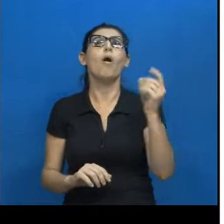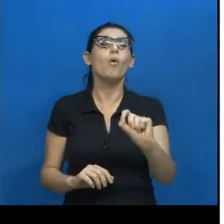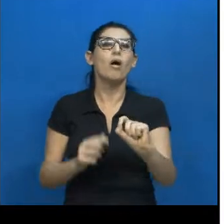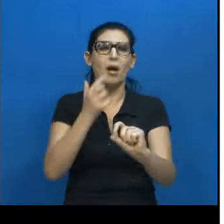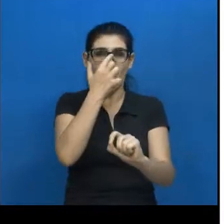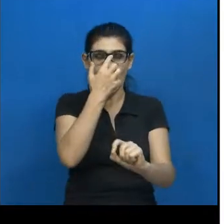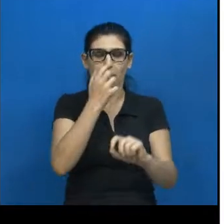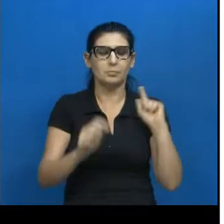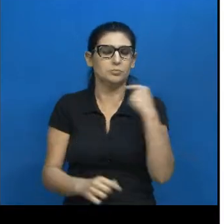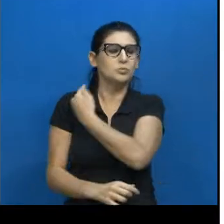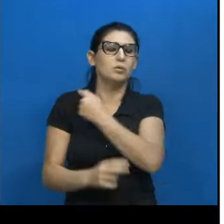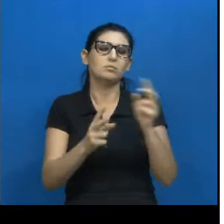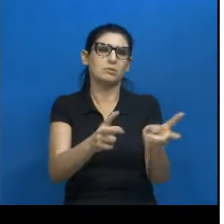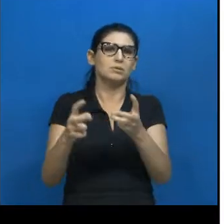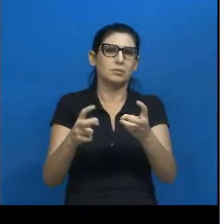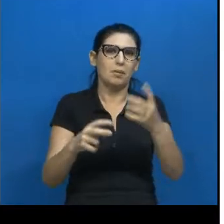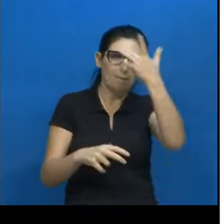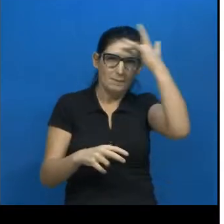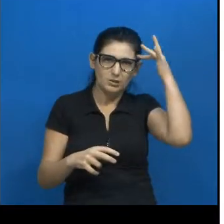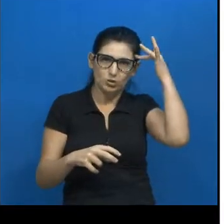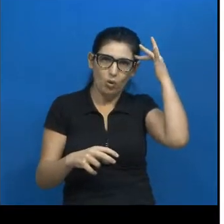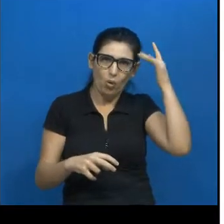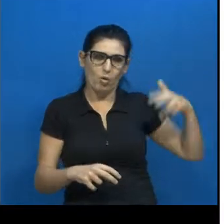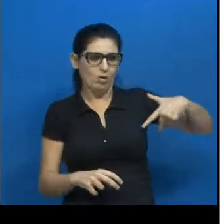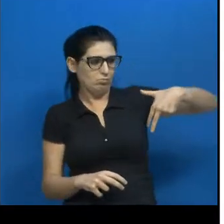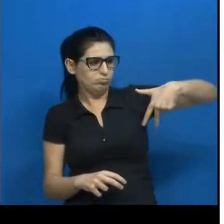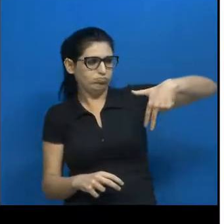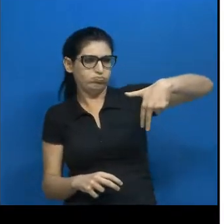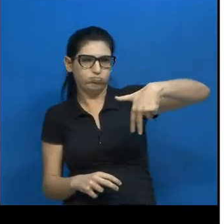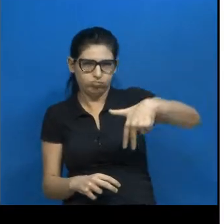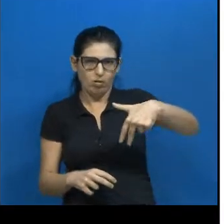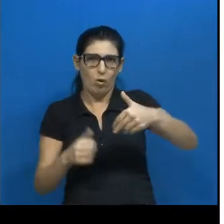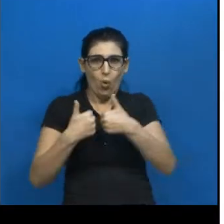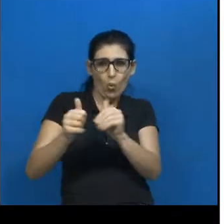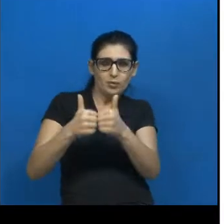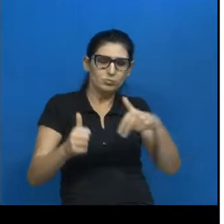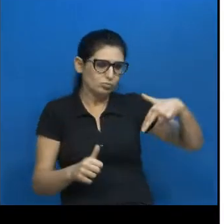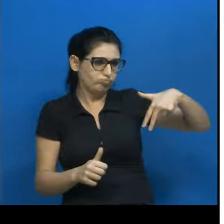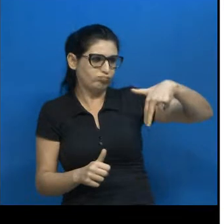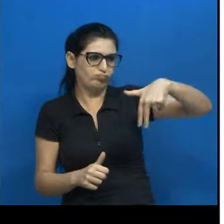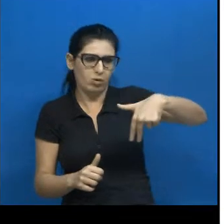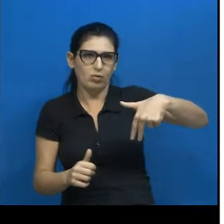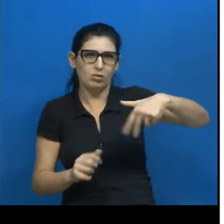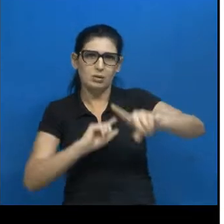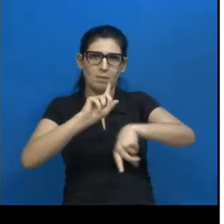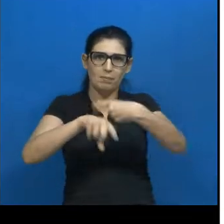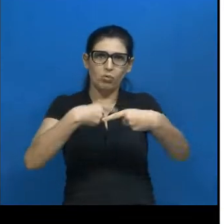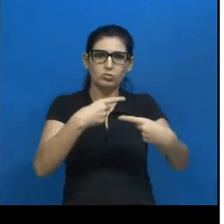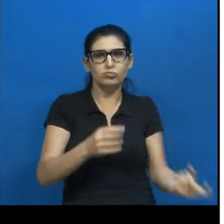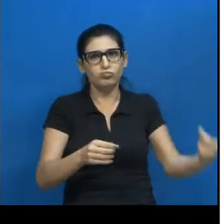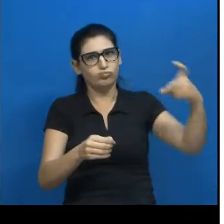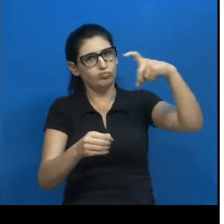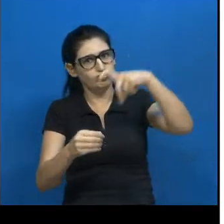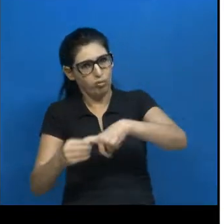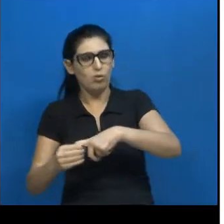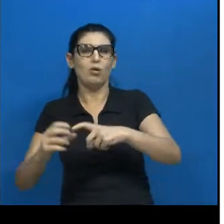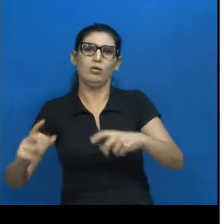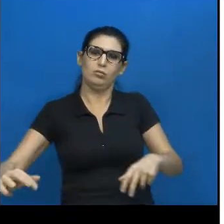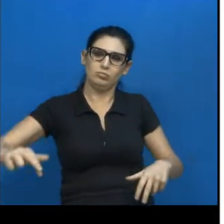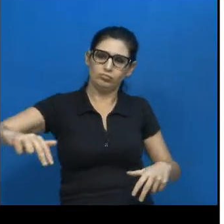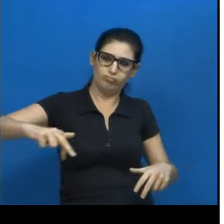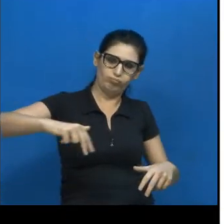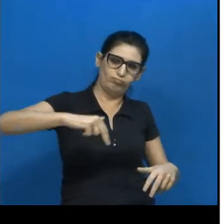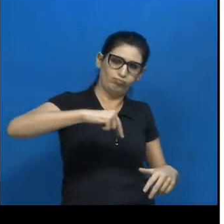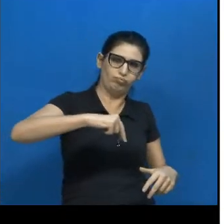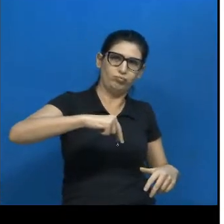que o passageiro embarca, que seria origem e destino, e onde ele embarca de volta. Então, a gente fez um par casado,